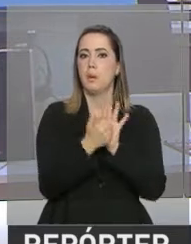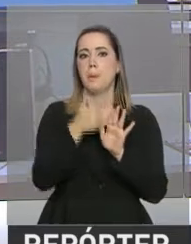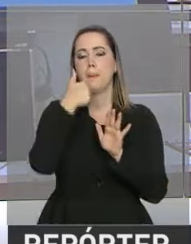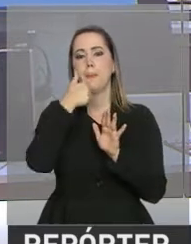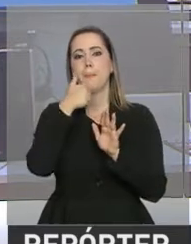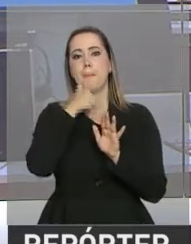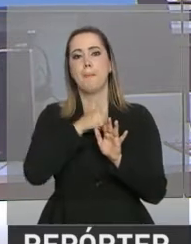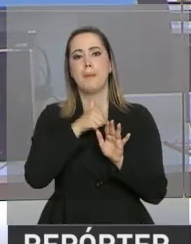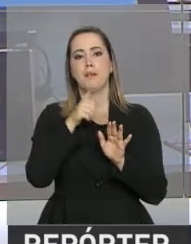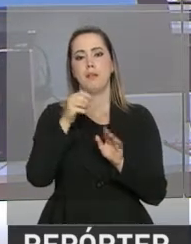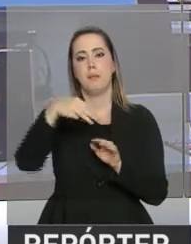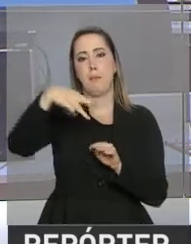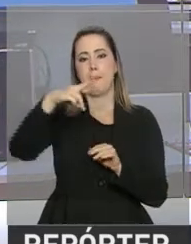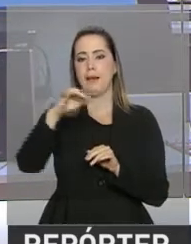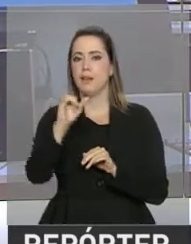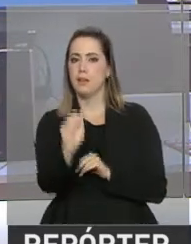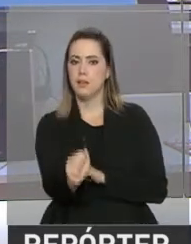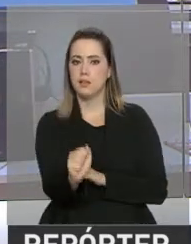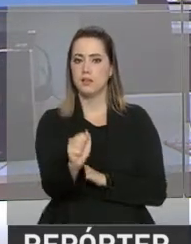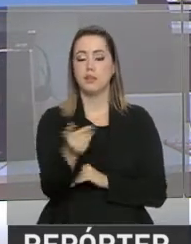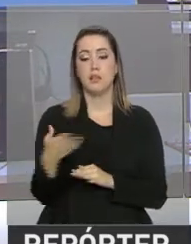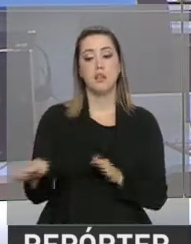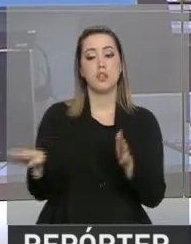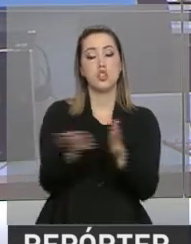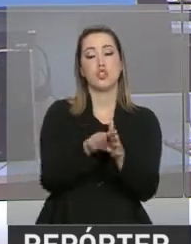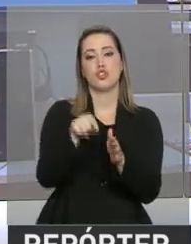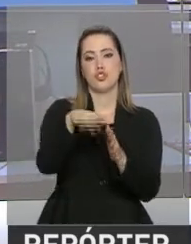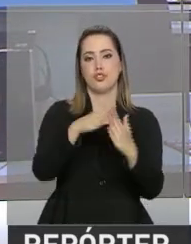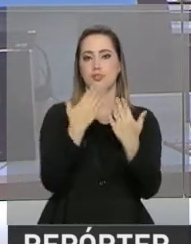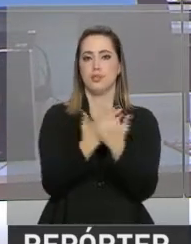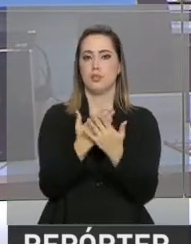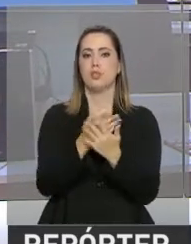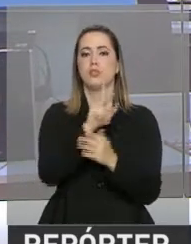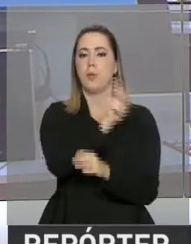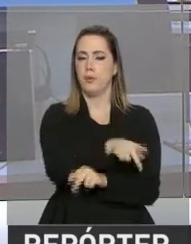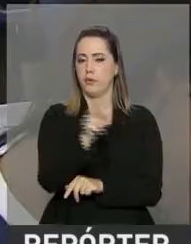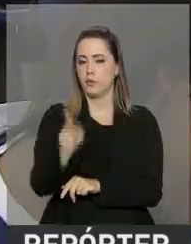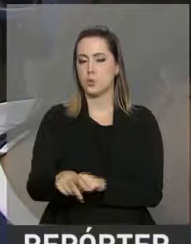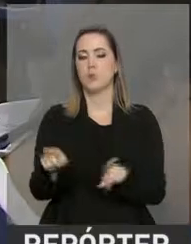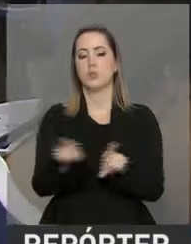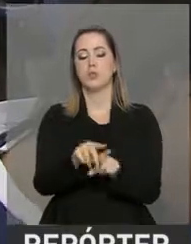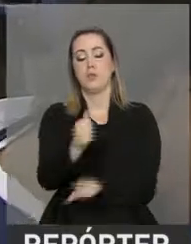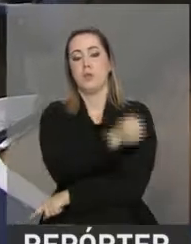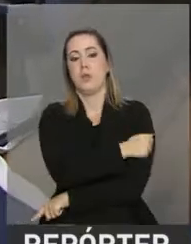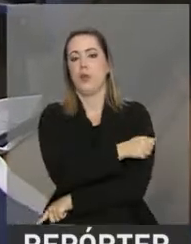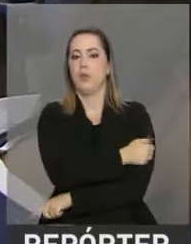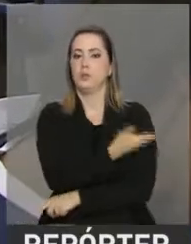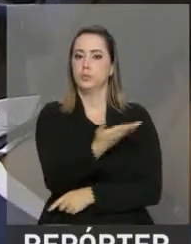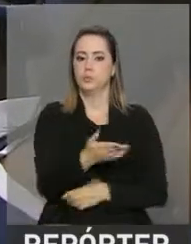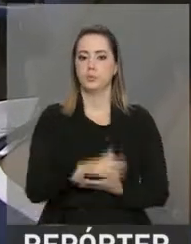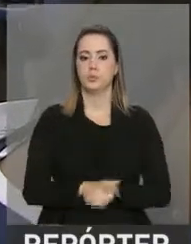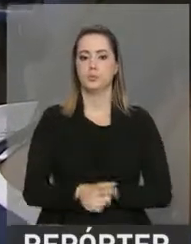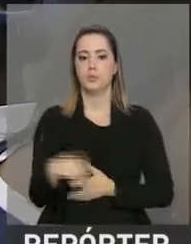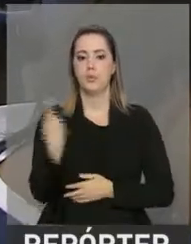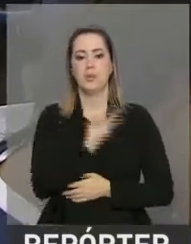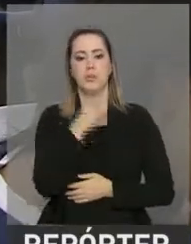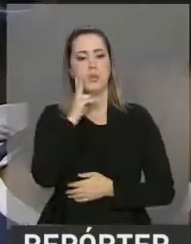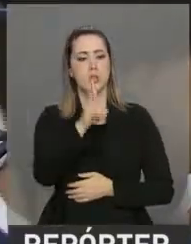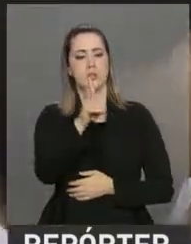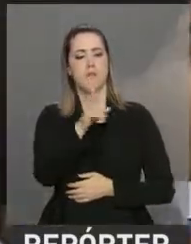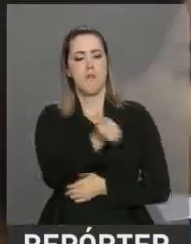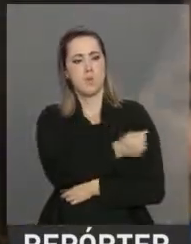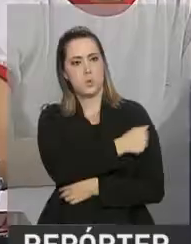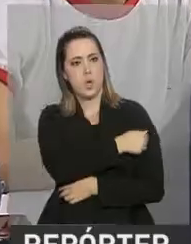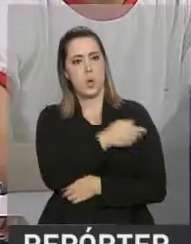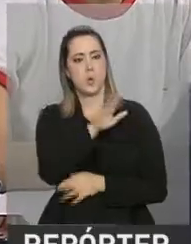já chegou a mais de 1.000 professores e 2.000 alunos no Distrito Federal. Quando vemos alunos em uma sala de aula, já